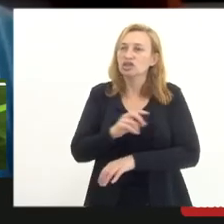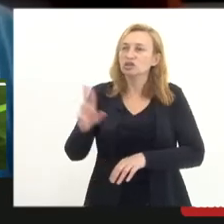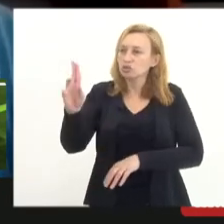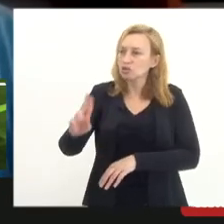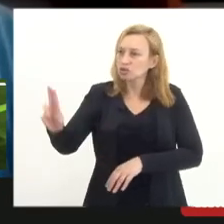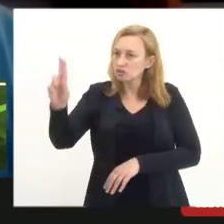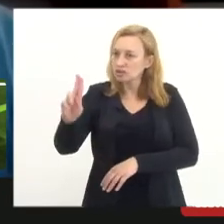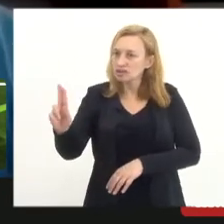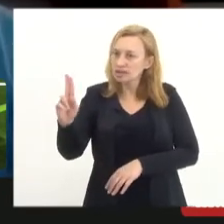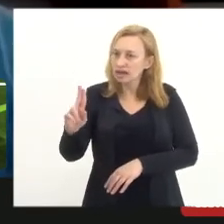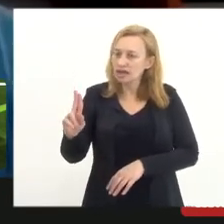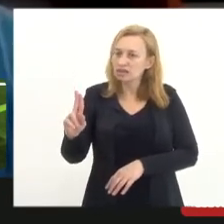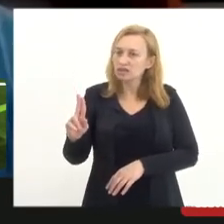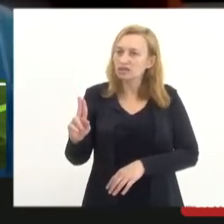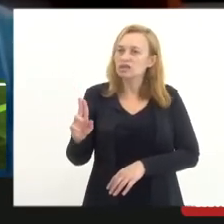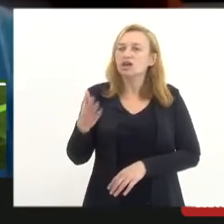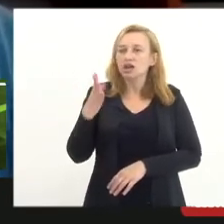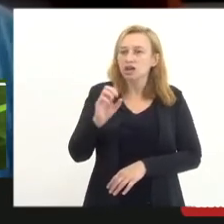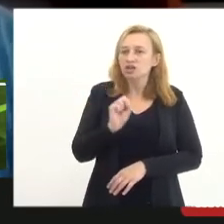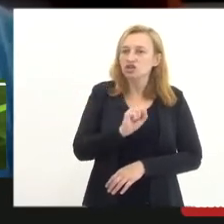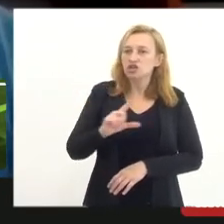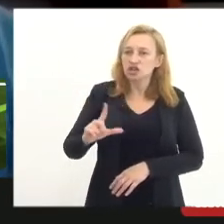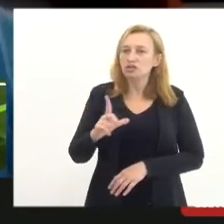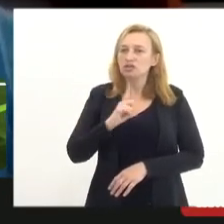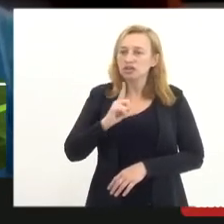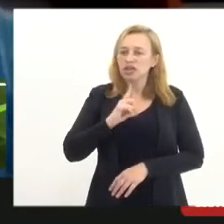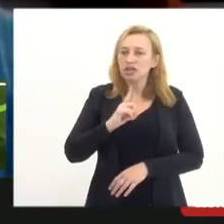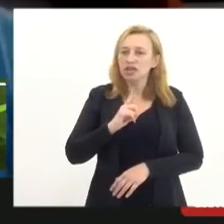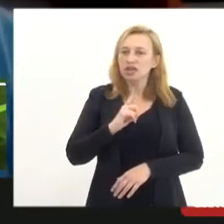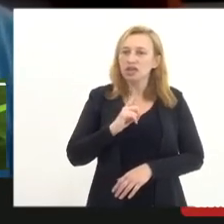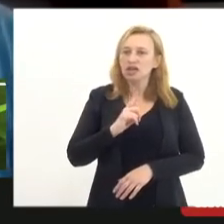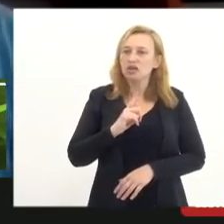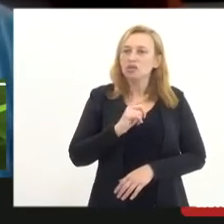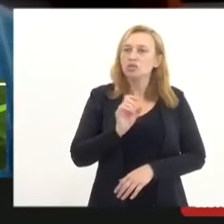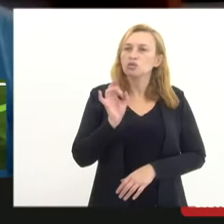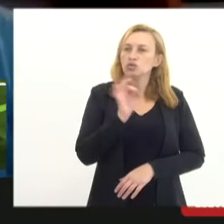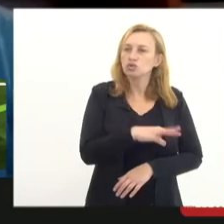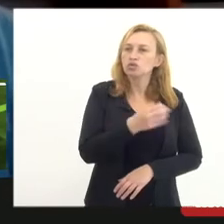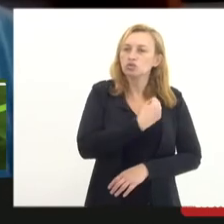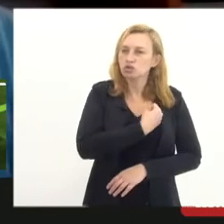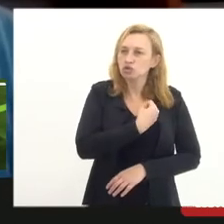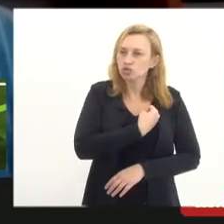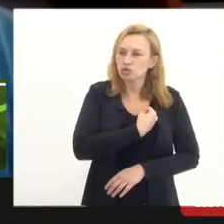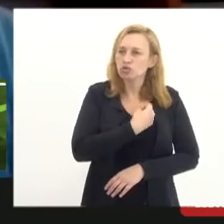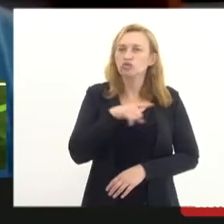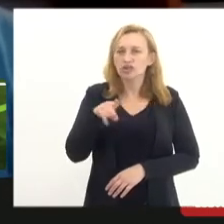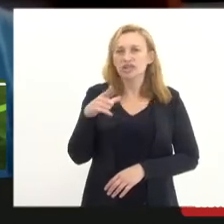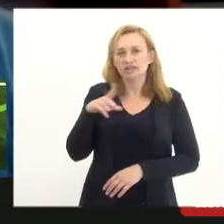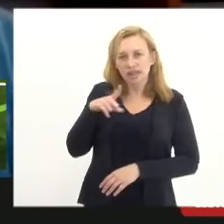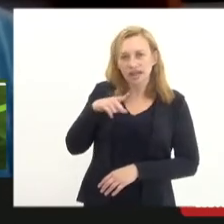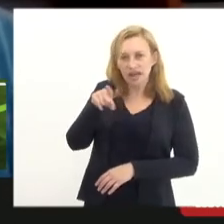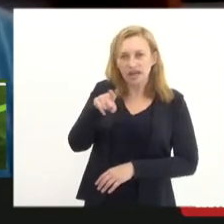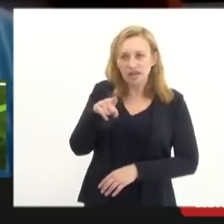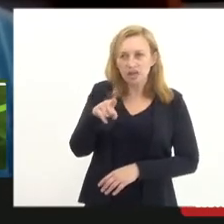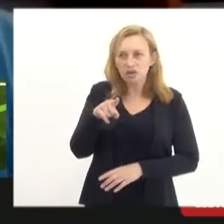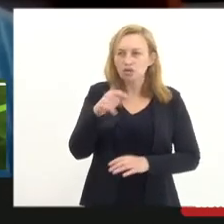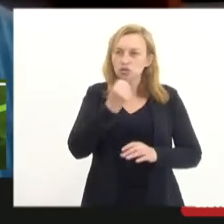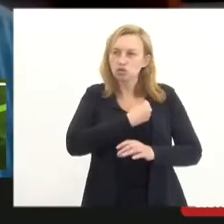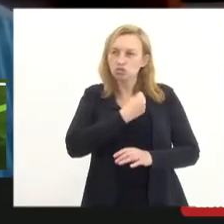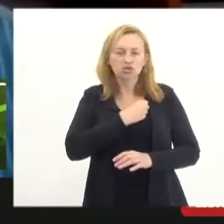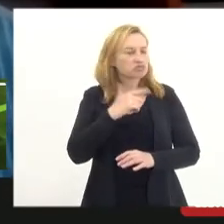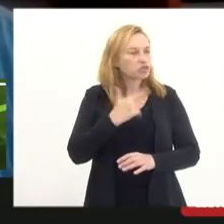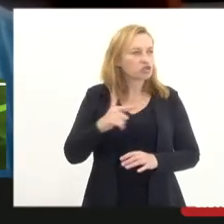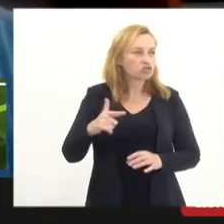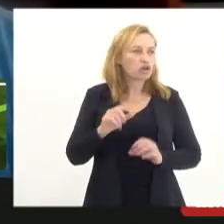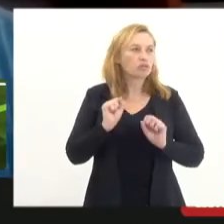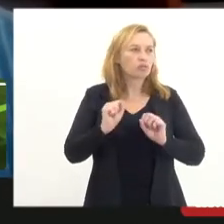universidades. Você até que a Shell tem uma presença, pelos últimos dados que eu tinha olhado, significativa. Se você tem esses dados aí, se não tiver,